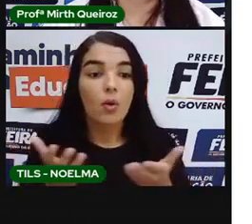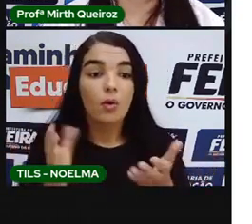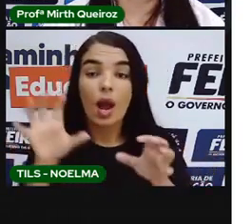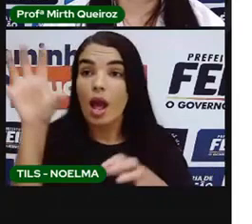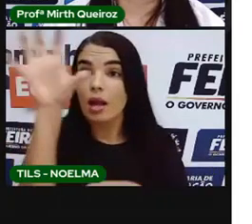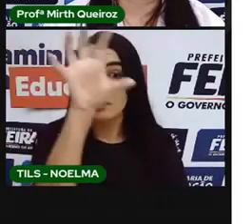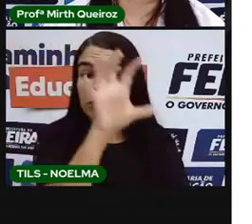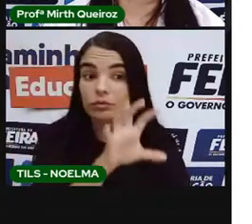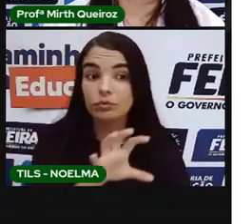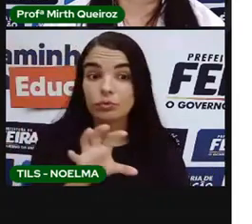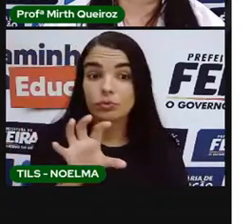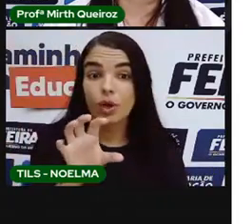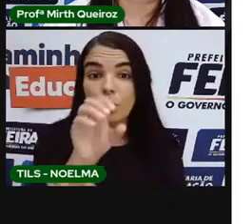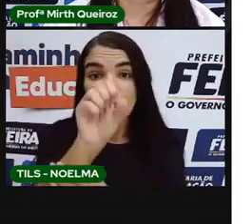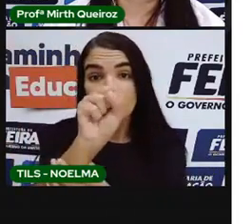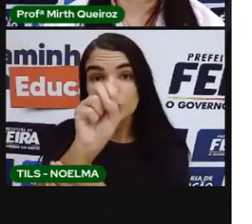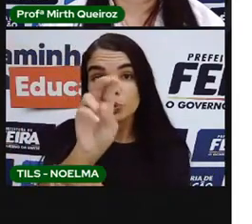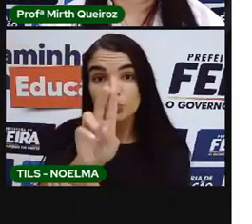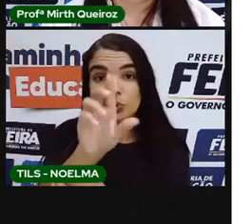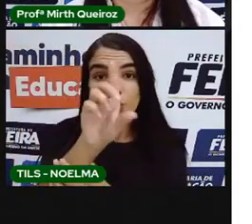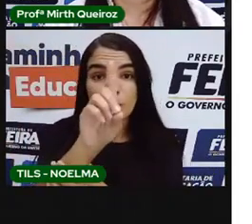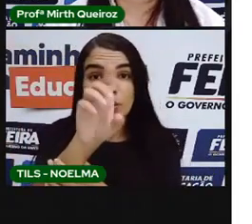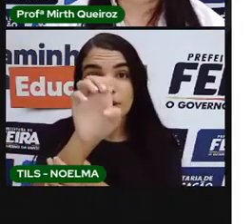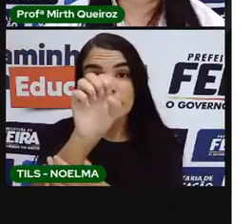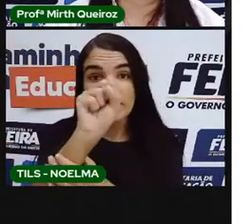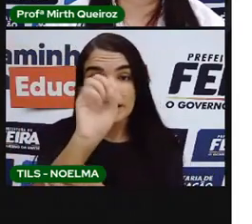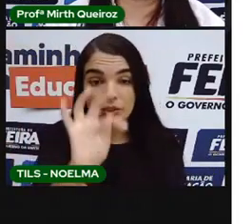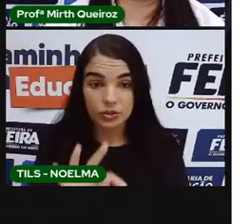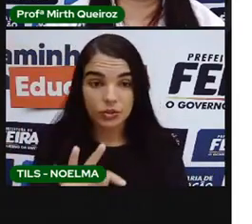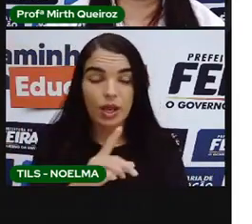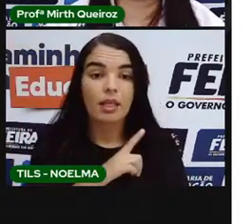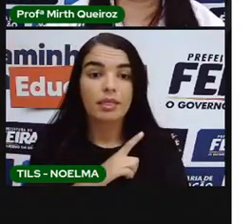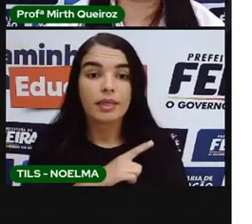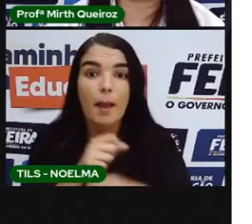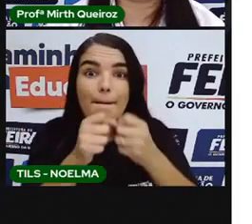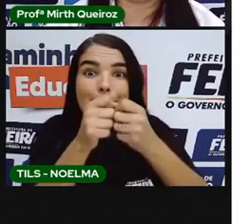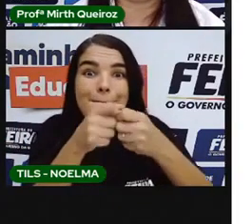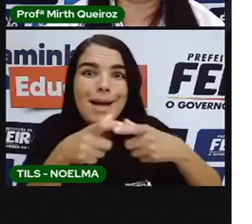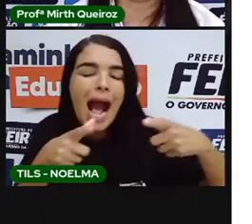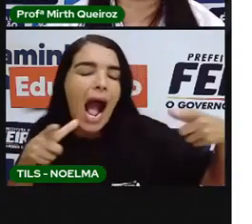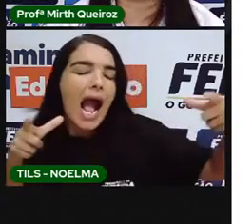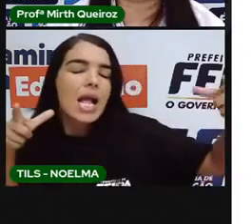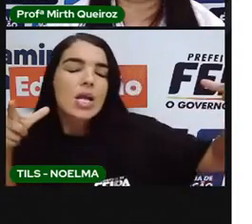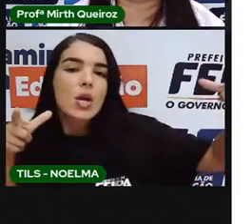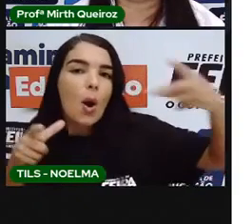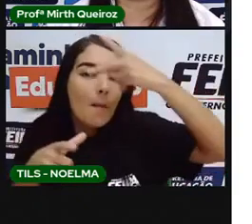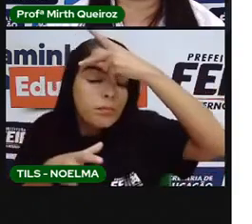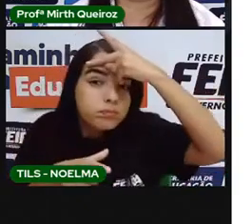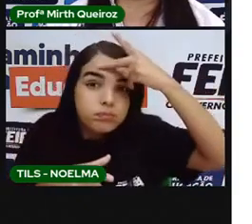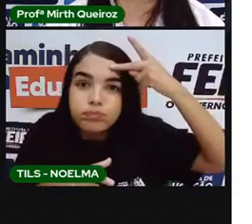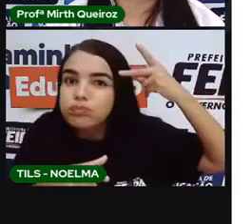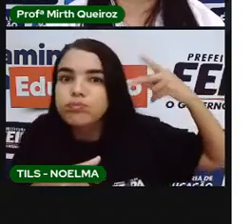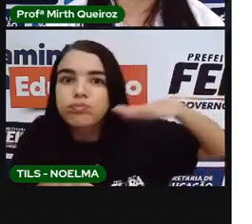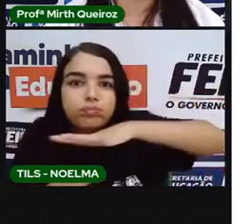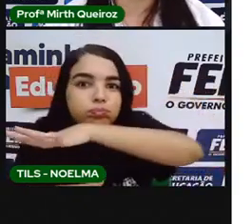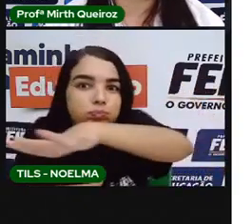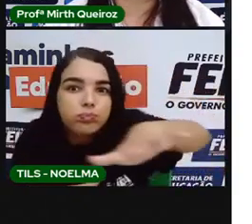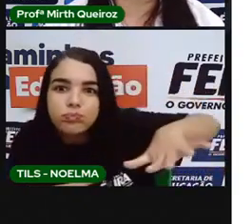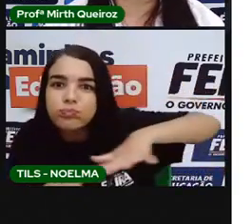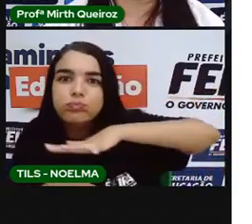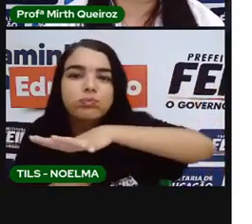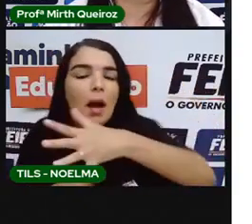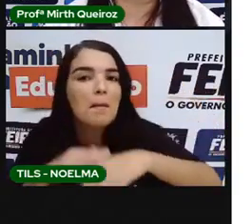A região sudeste tem a maior população brasileira, até porque tem as cidades